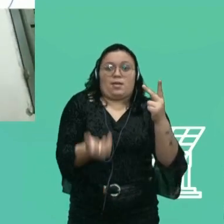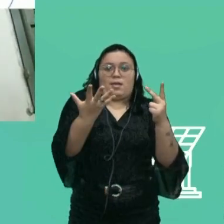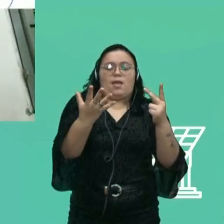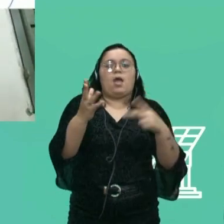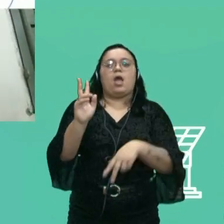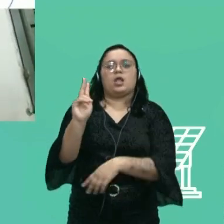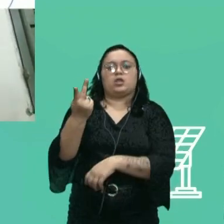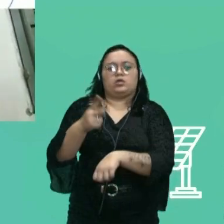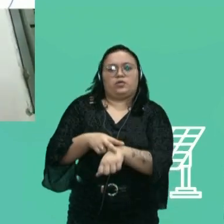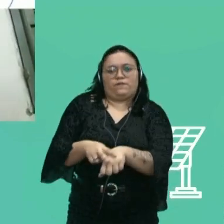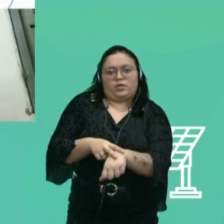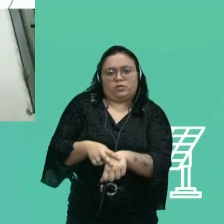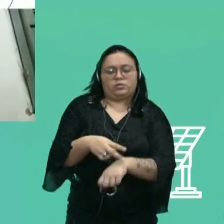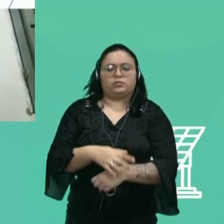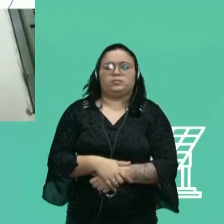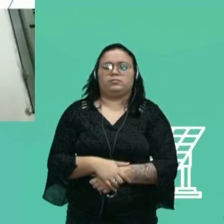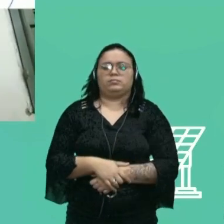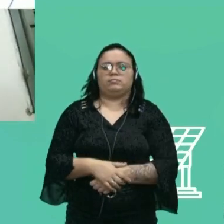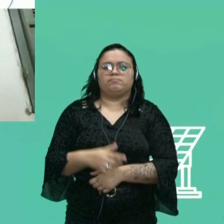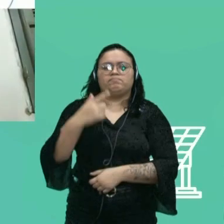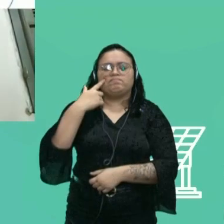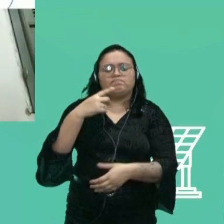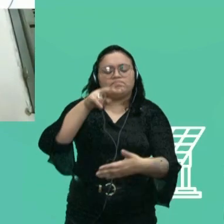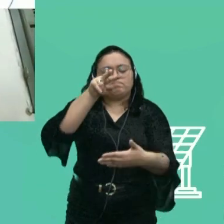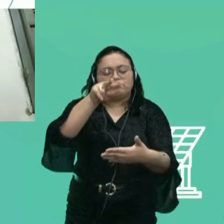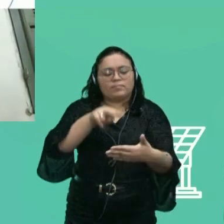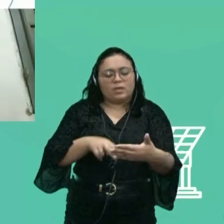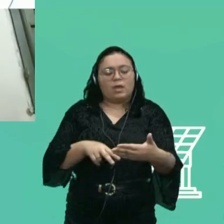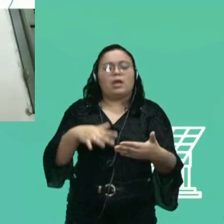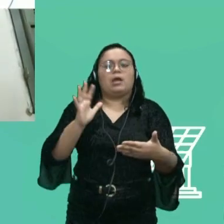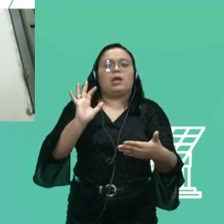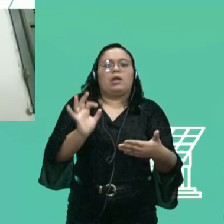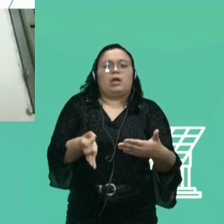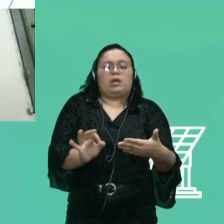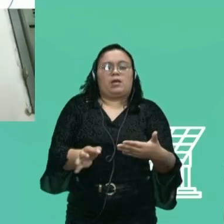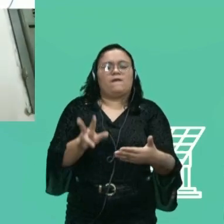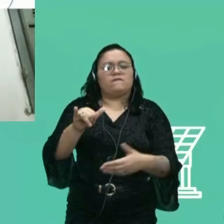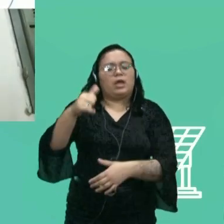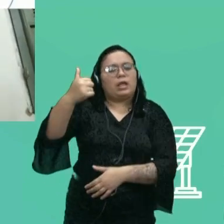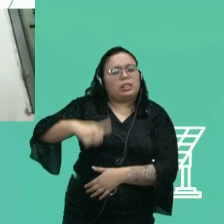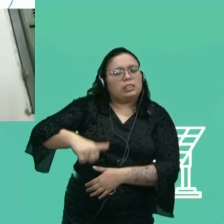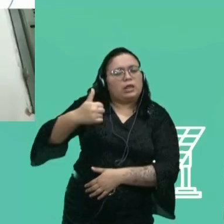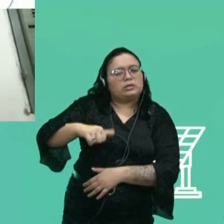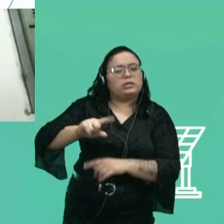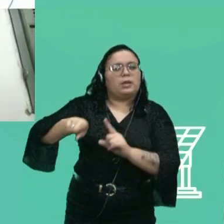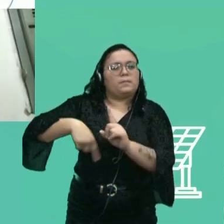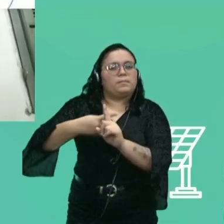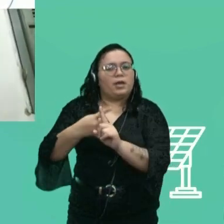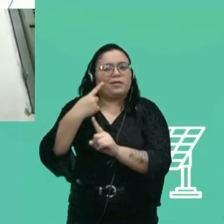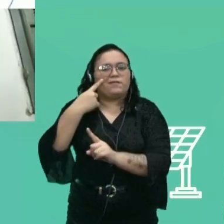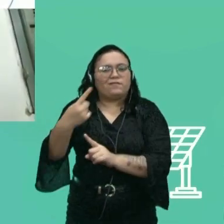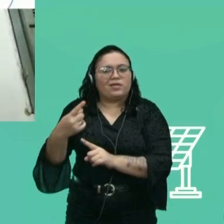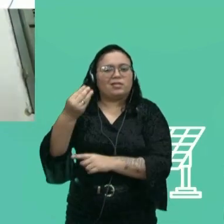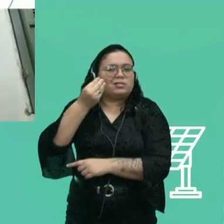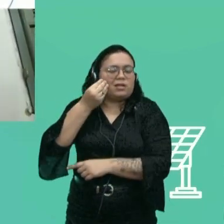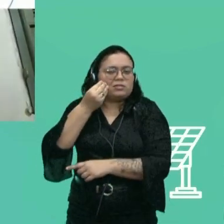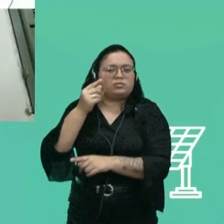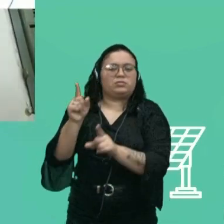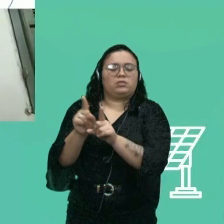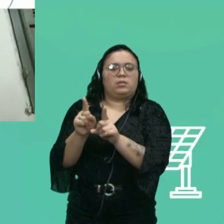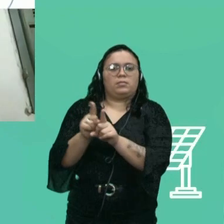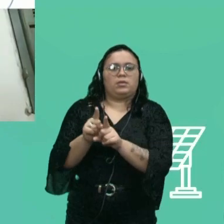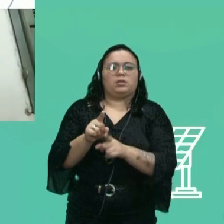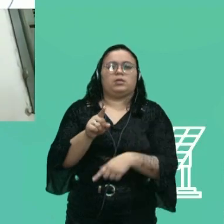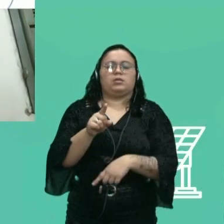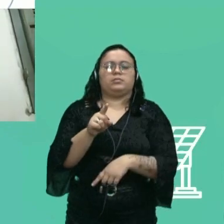sua produção, nós podemos aí quantificá-lo, certo? E ainda analisá-lo por meio de diversas análises, como a umidade total, como teor